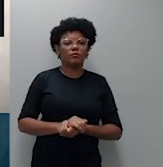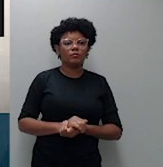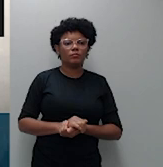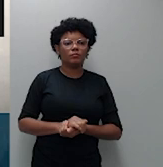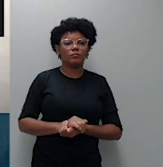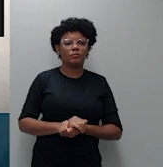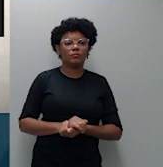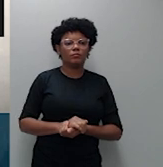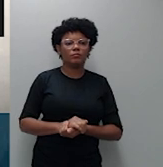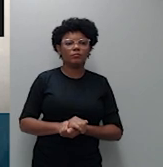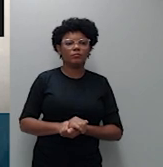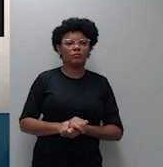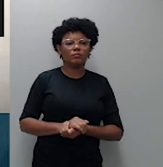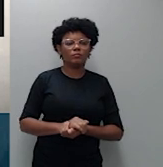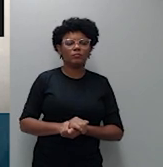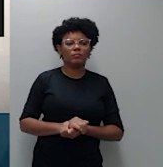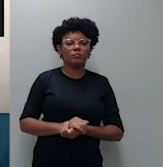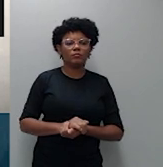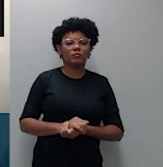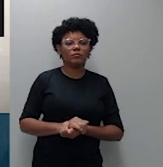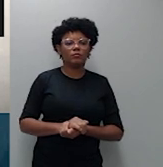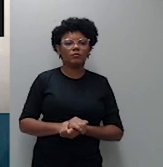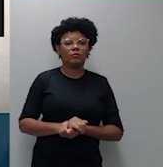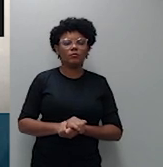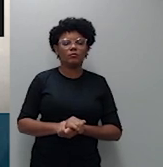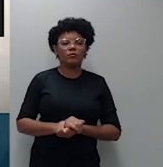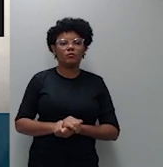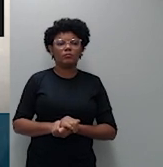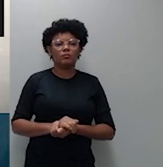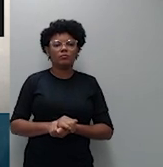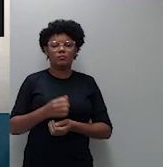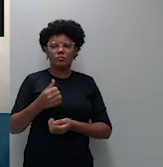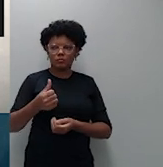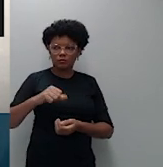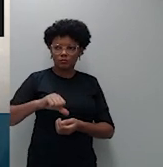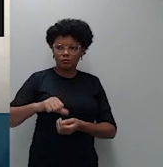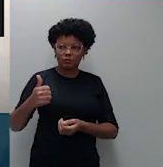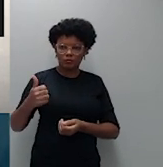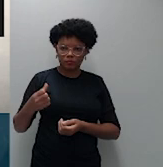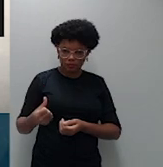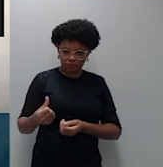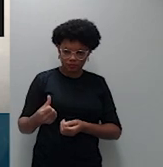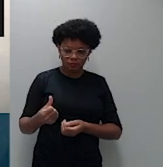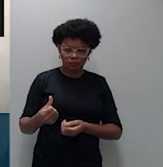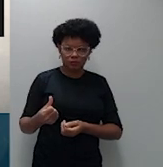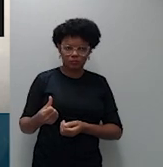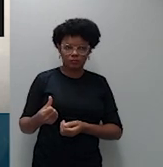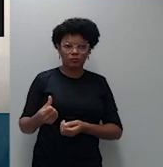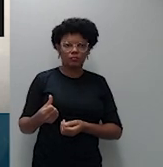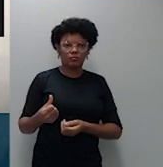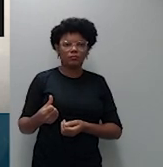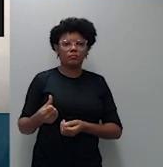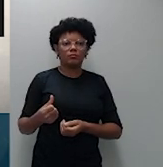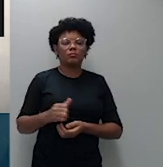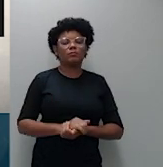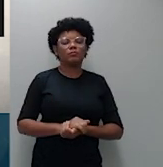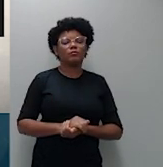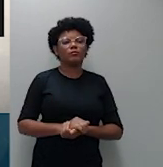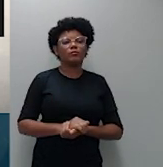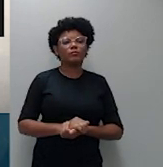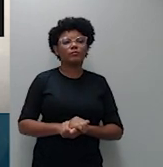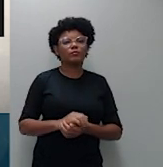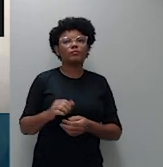só não é um 916 não é isso é roda lse11